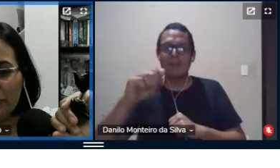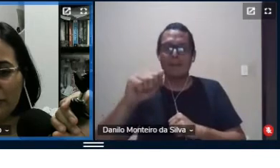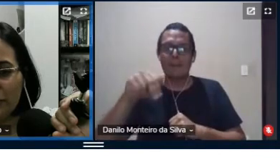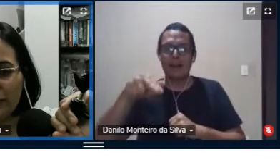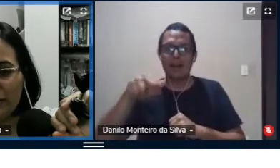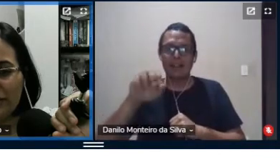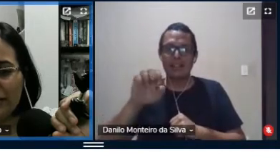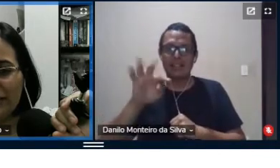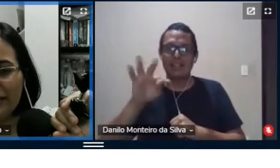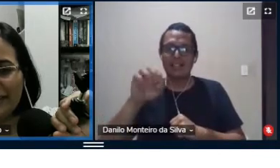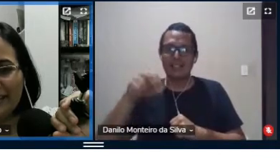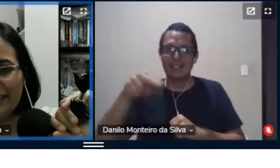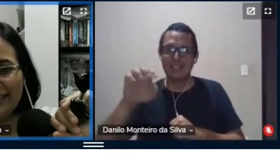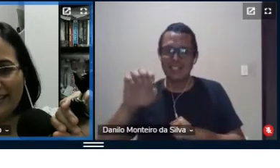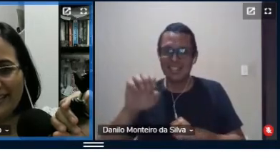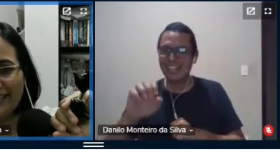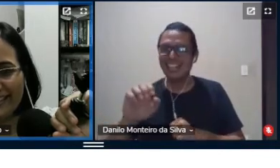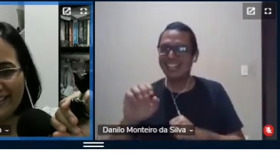é ruim de escrever.